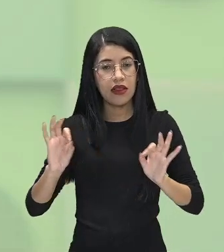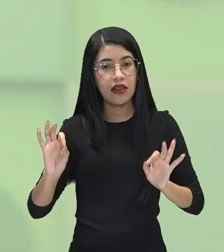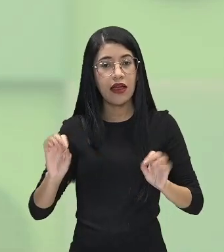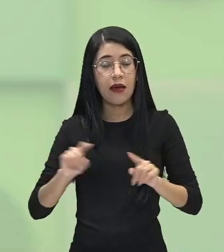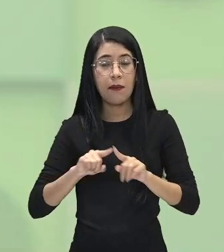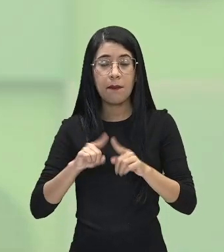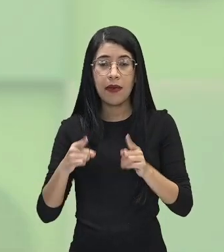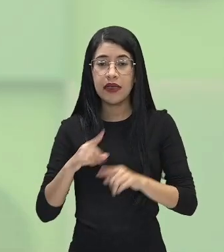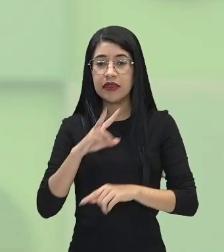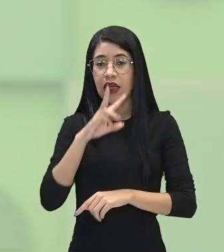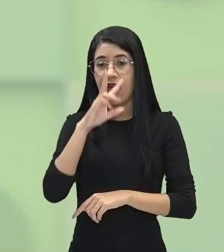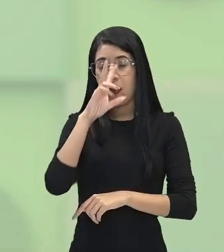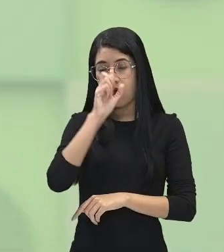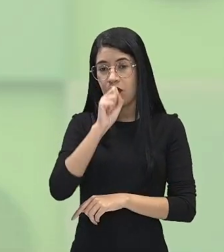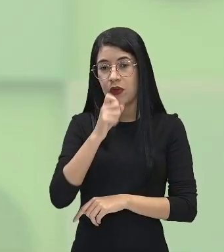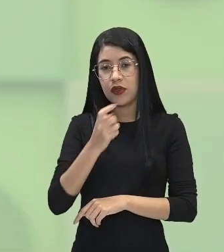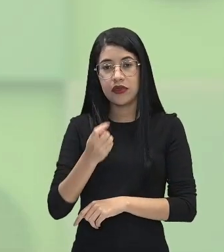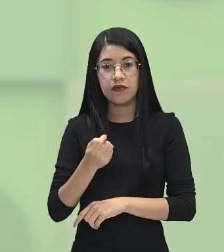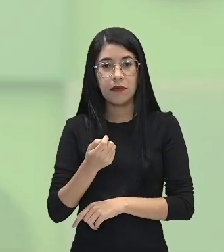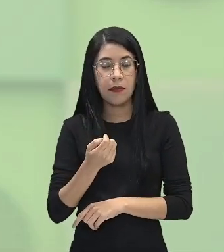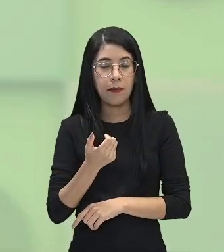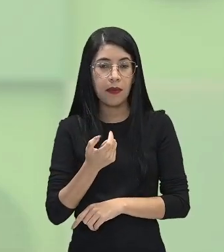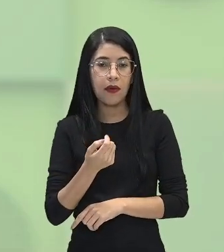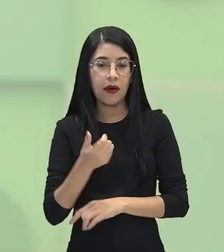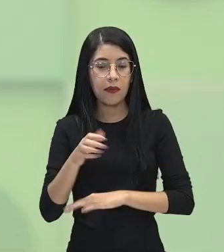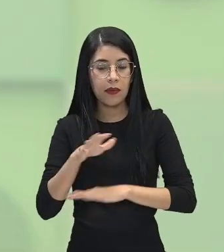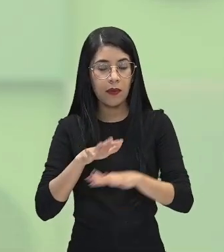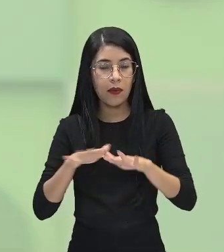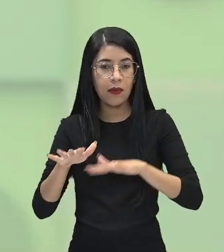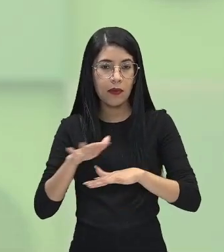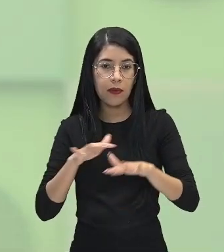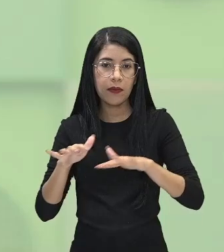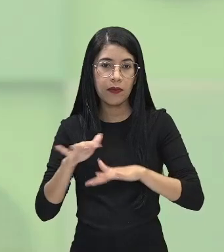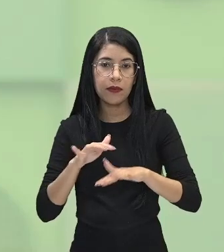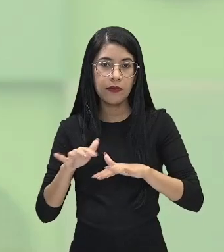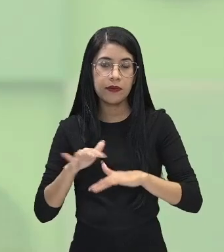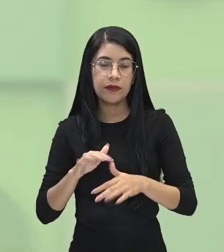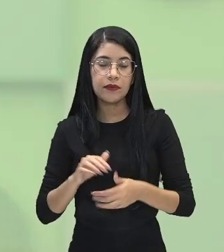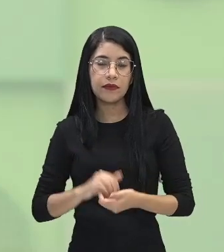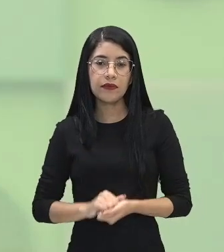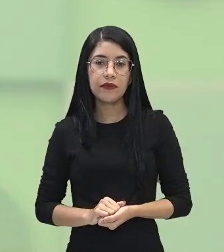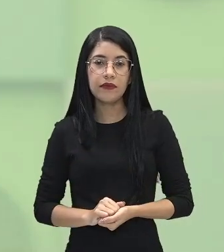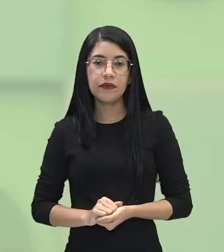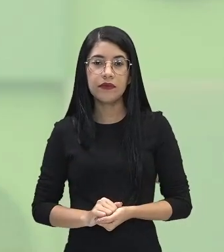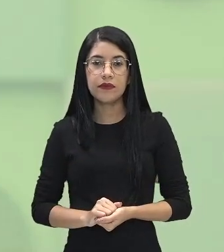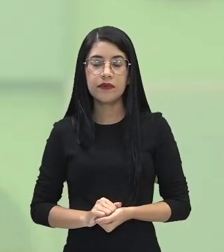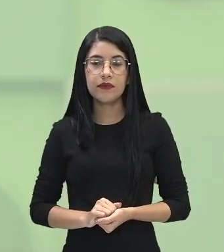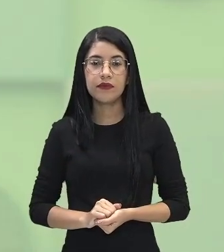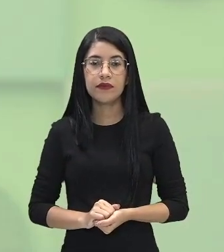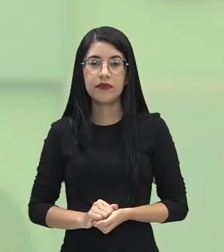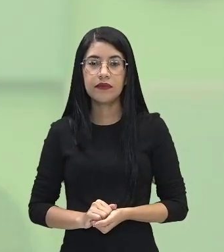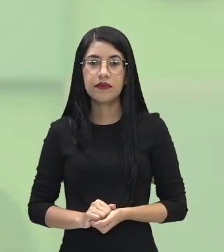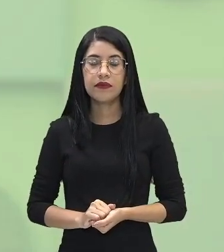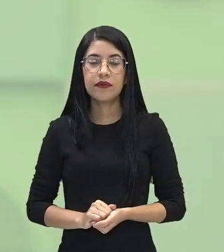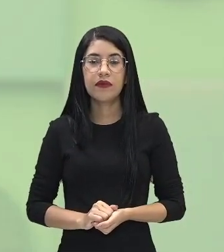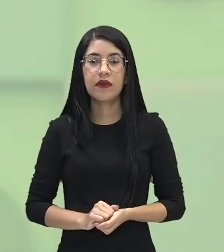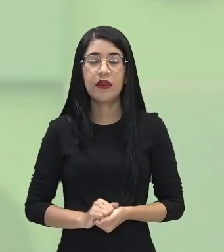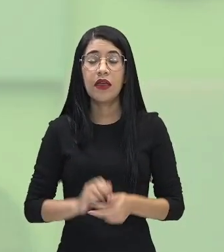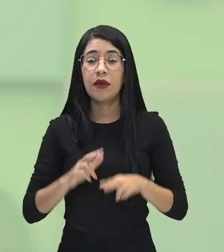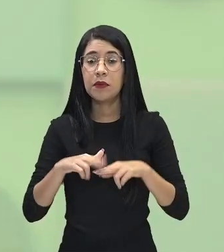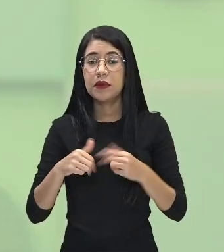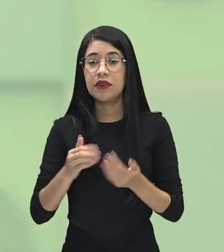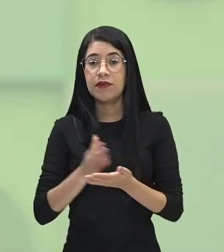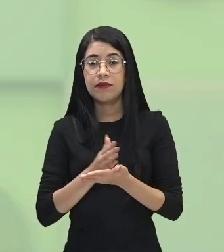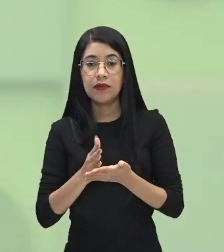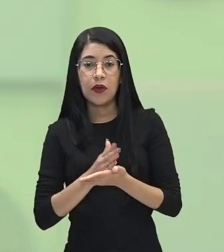a força que você vai exercer para movimentar em cima desse plano inclinado, ela será menor, né? Por isso que em algumas situações